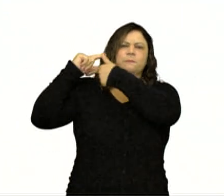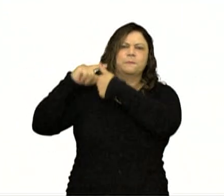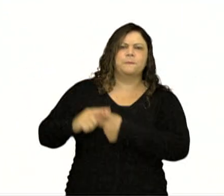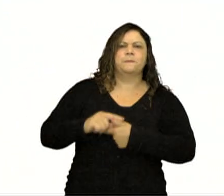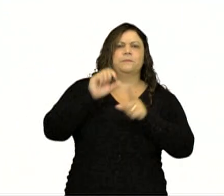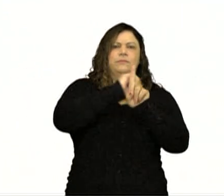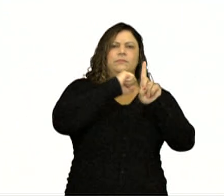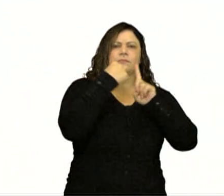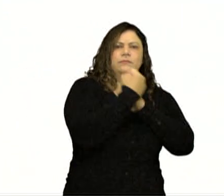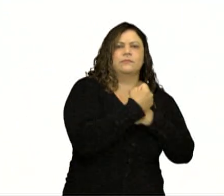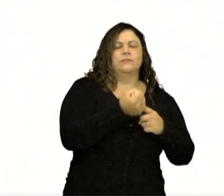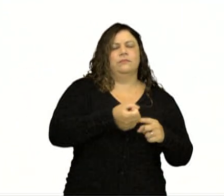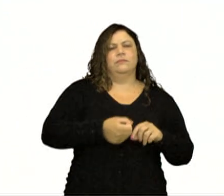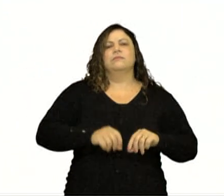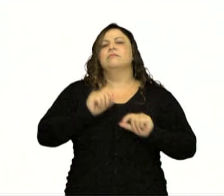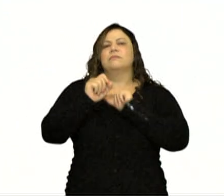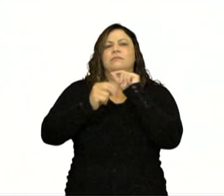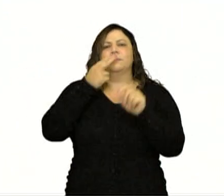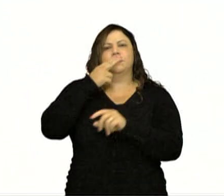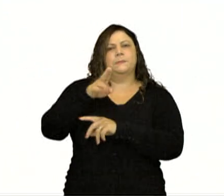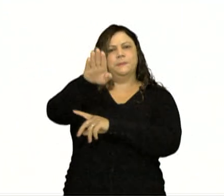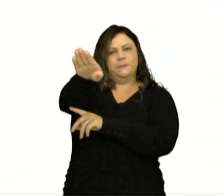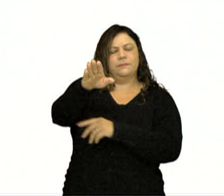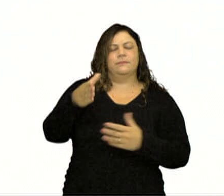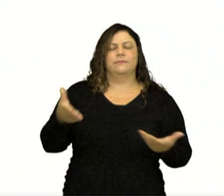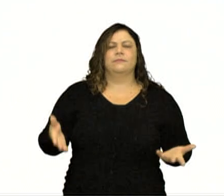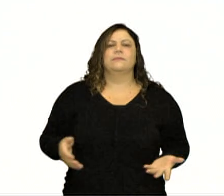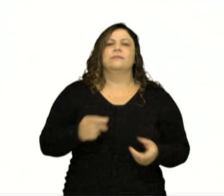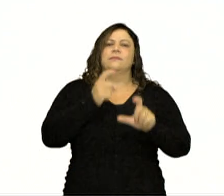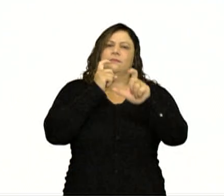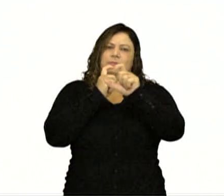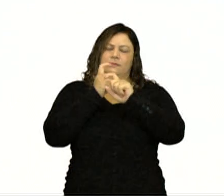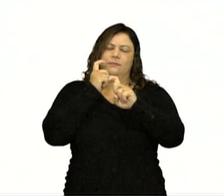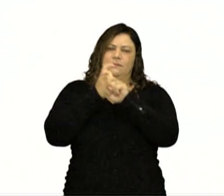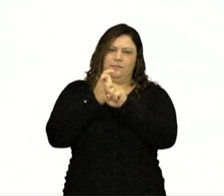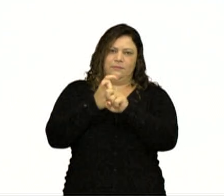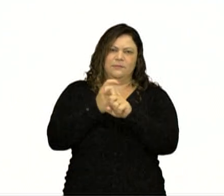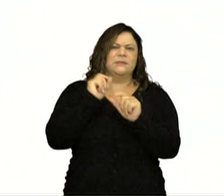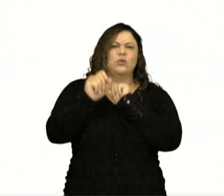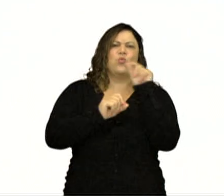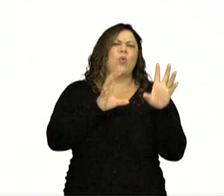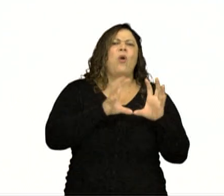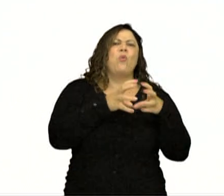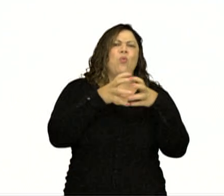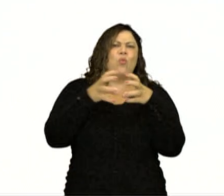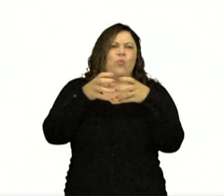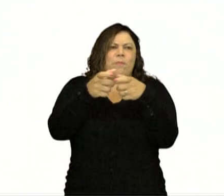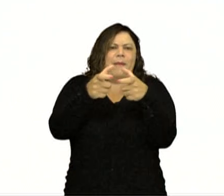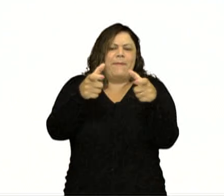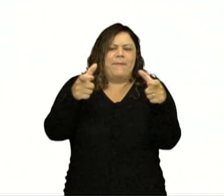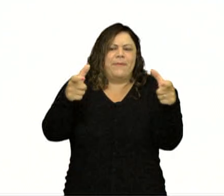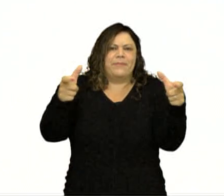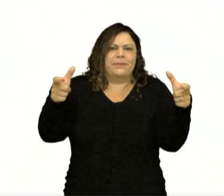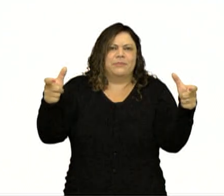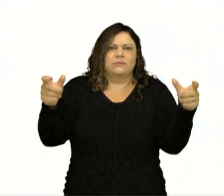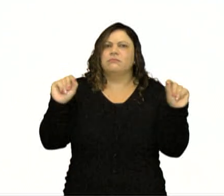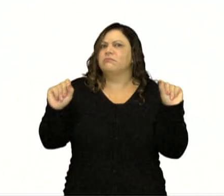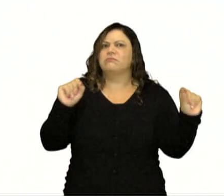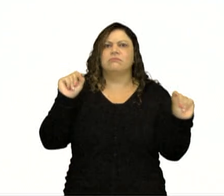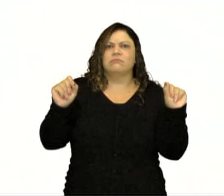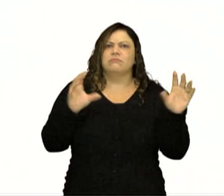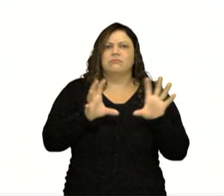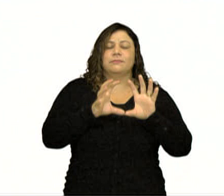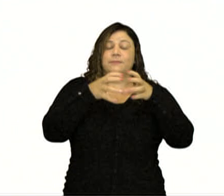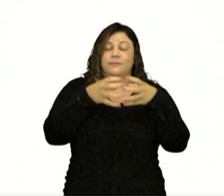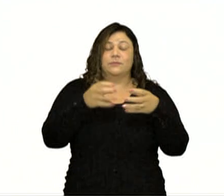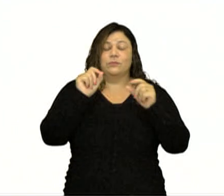socialistas e os nazistas. Deem uma observada no gráfico, qual o grupo mais cresceu nesse período em cadeiras no parlamento alemão?